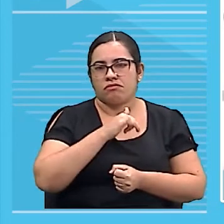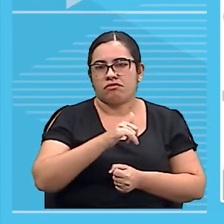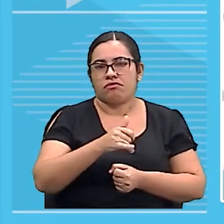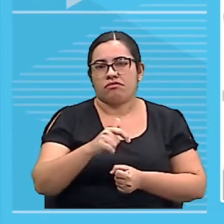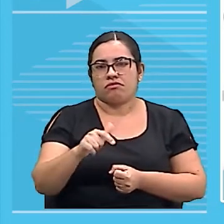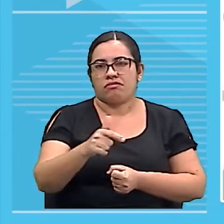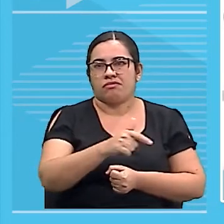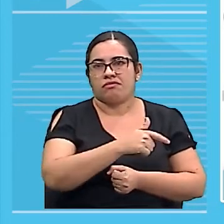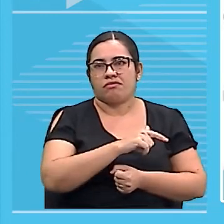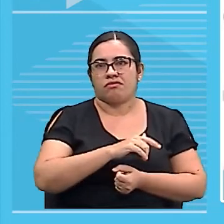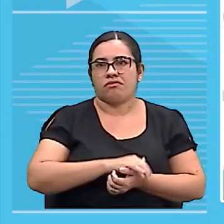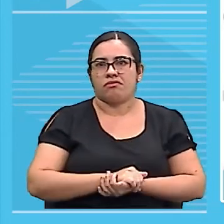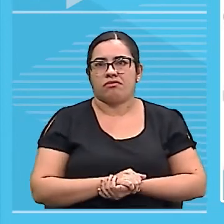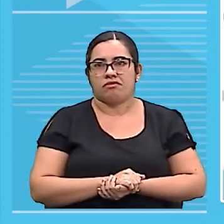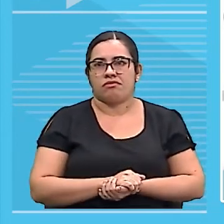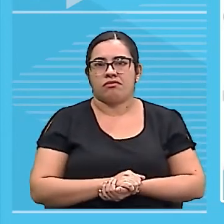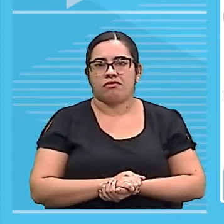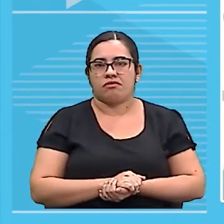ok